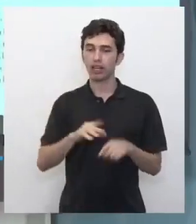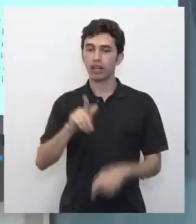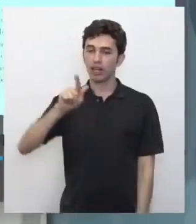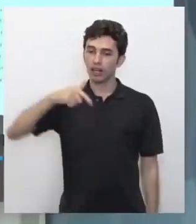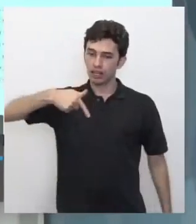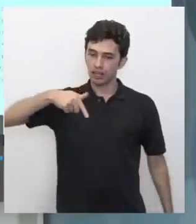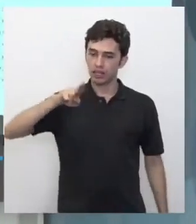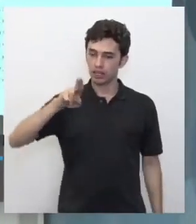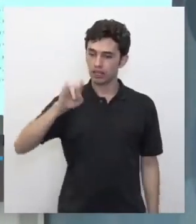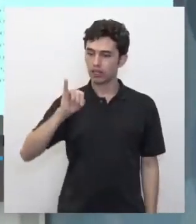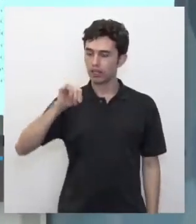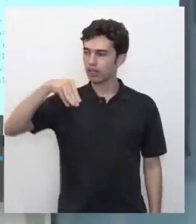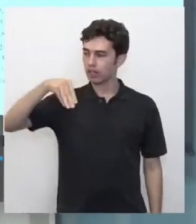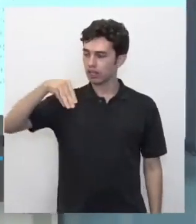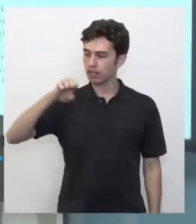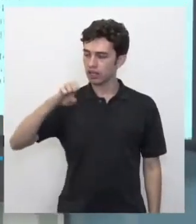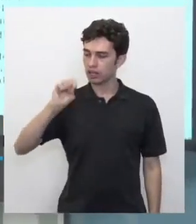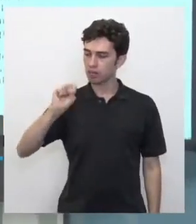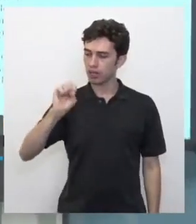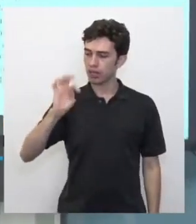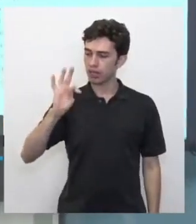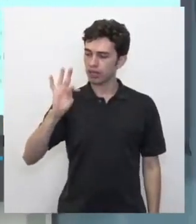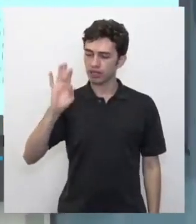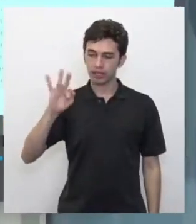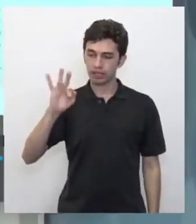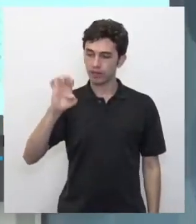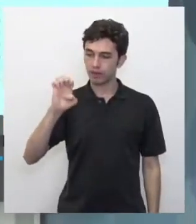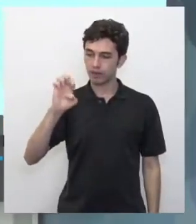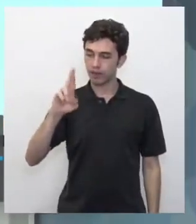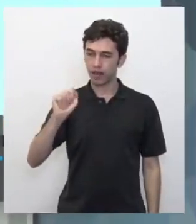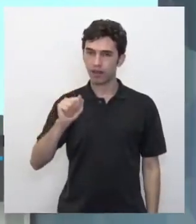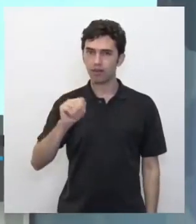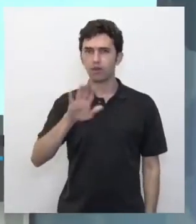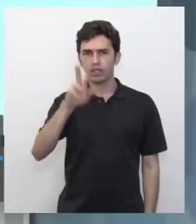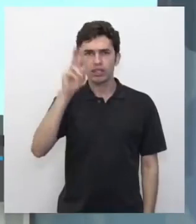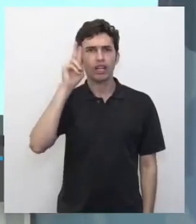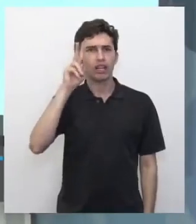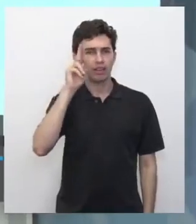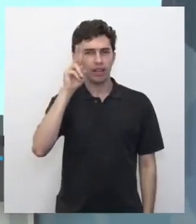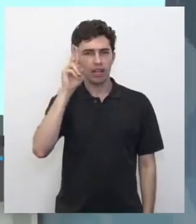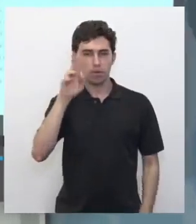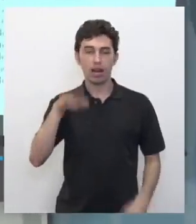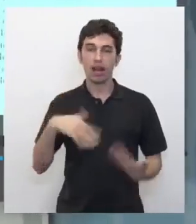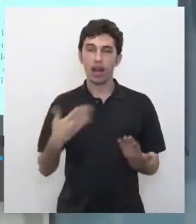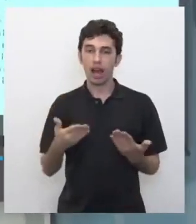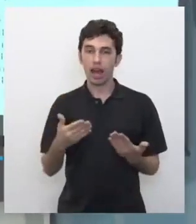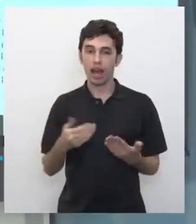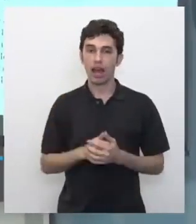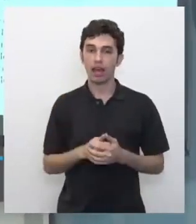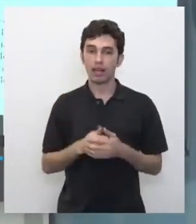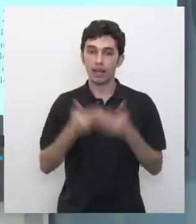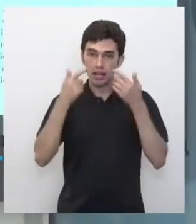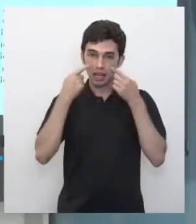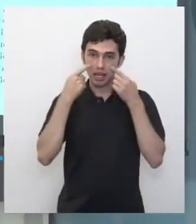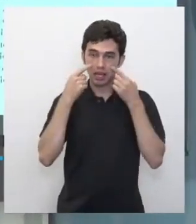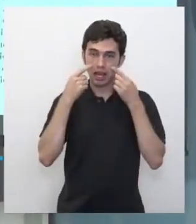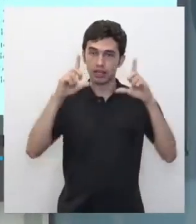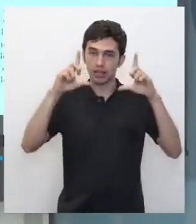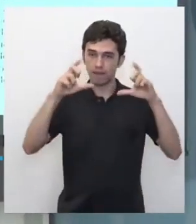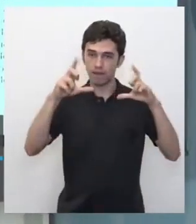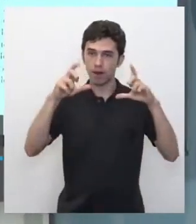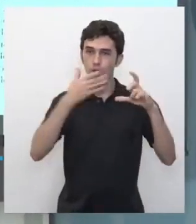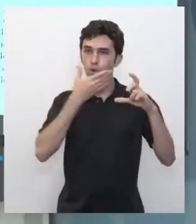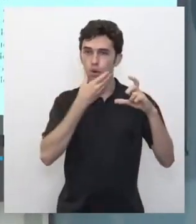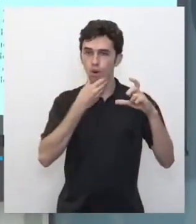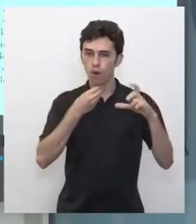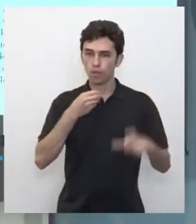trazido. Todo mundo deve se lembrar, né, com certeza, vocês já devem ter visto a imagem do homem vitruviano de Leonardo da Vinci, né?